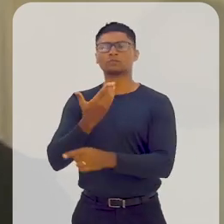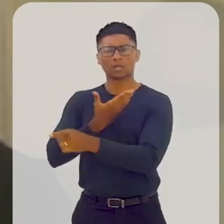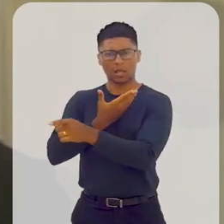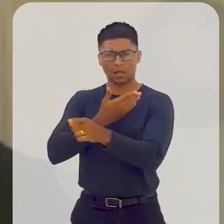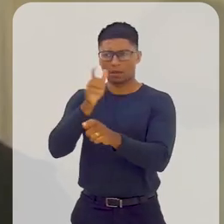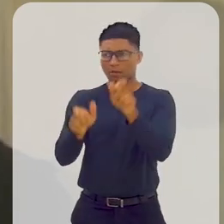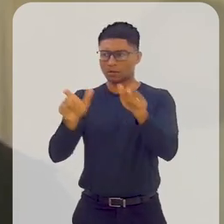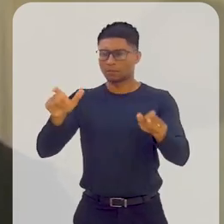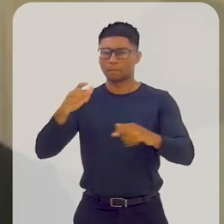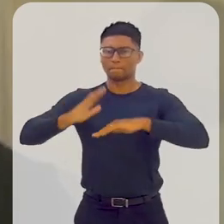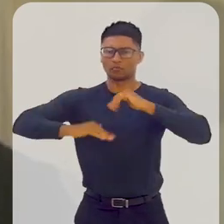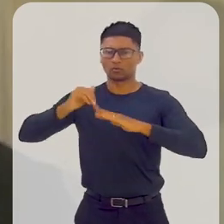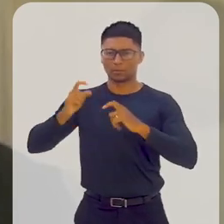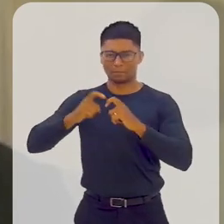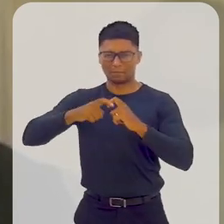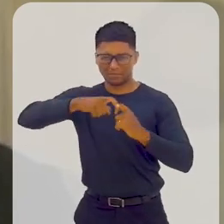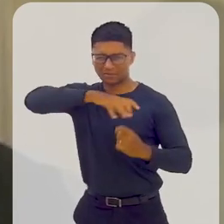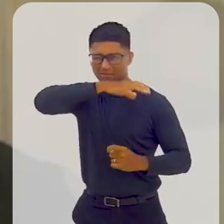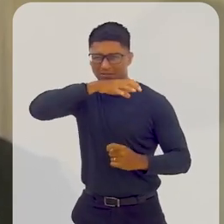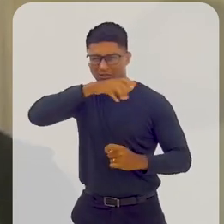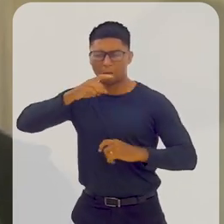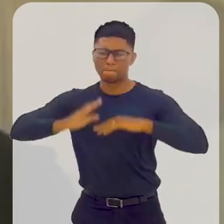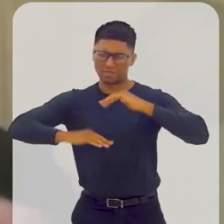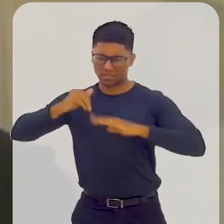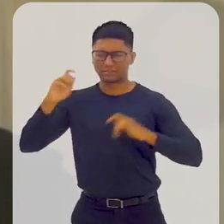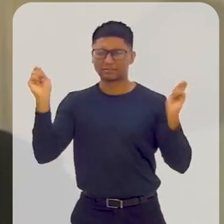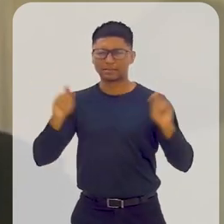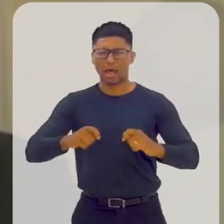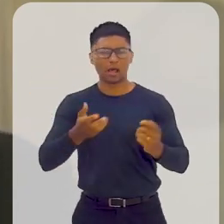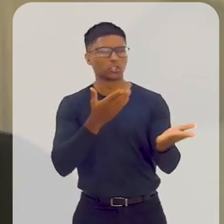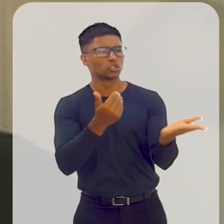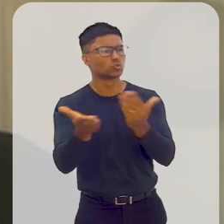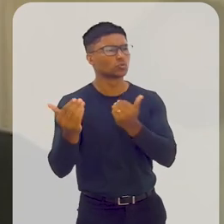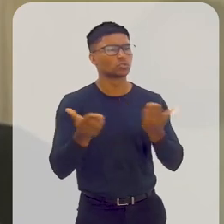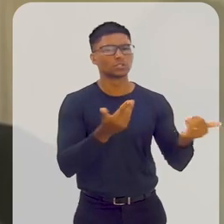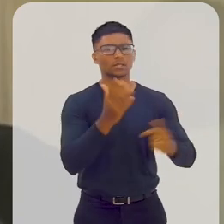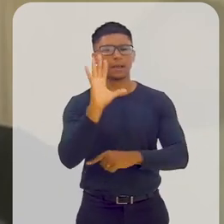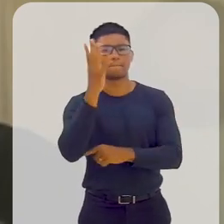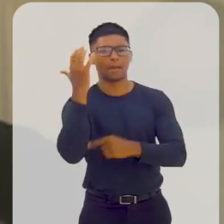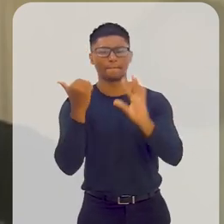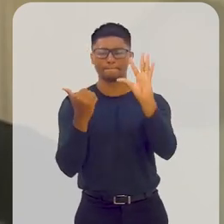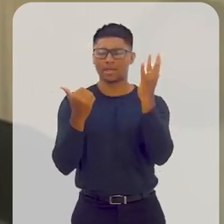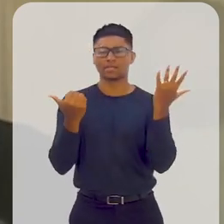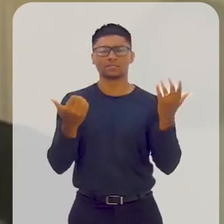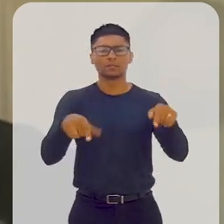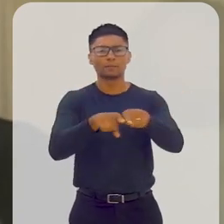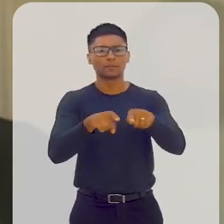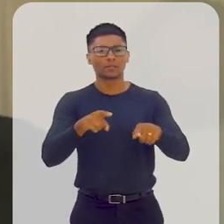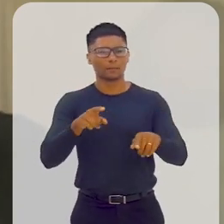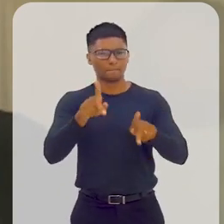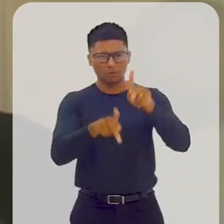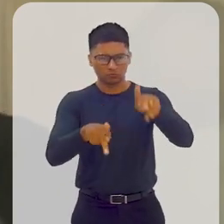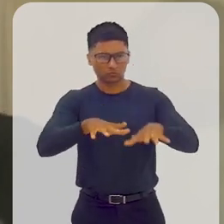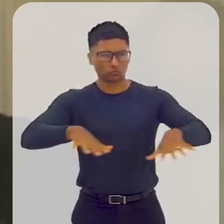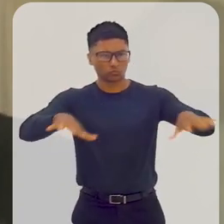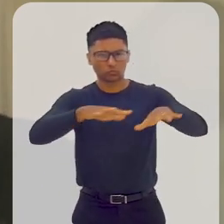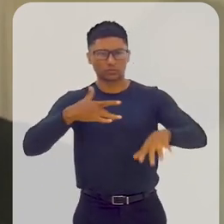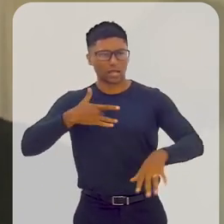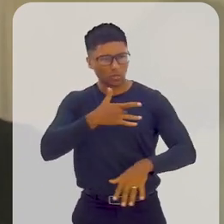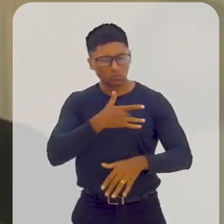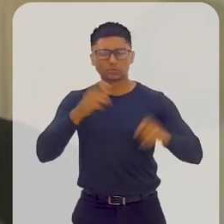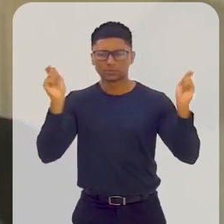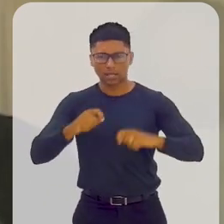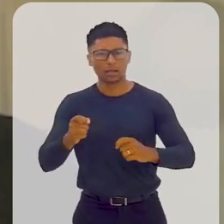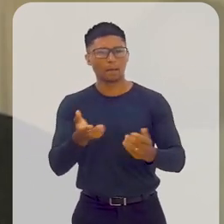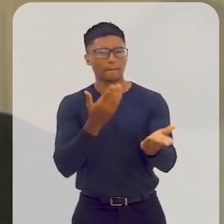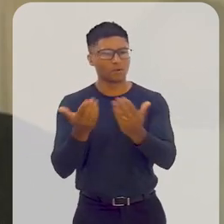colegas hoje extremamente capacitados para discutir qualquer assunto, desde o meio ambiente até a saúde pública, até as zoonoses,